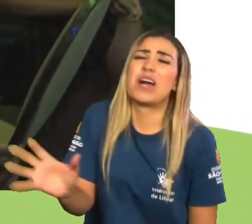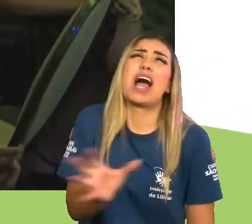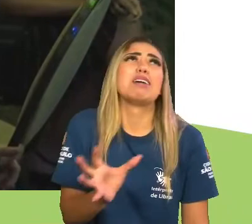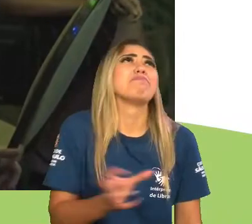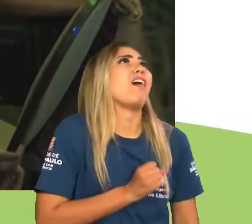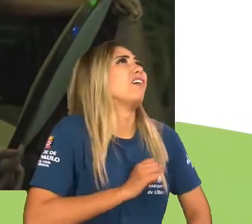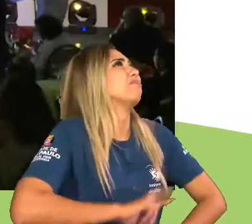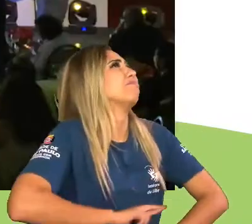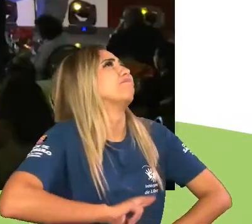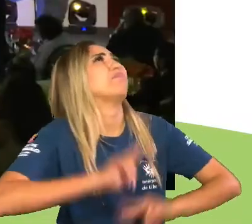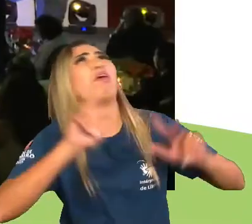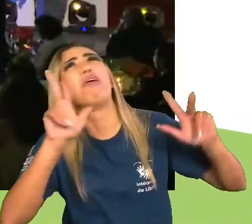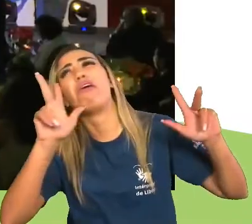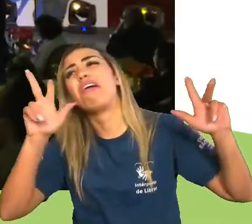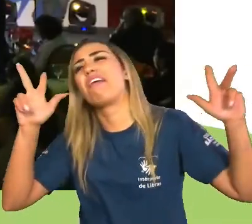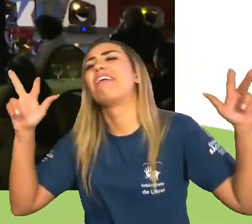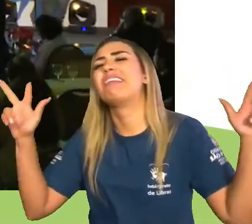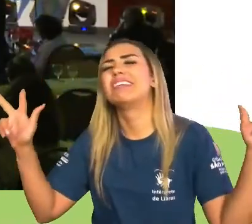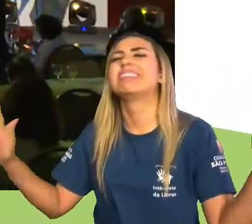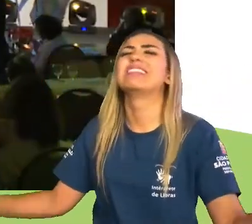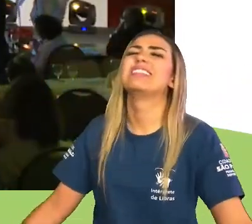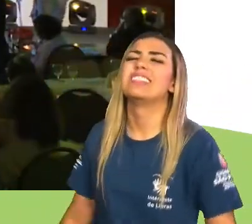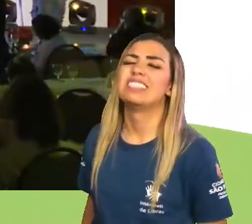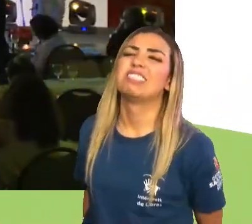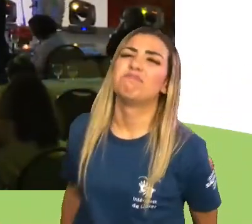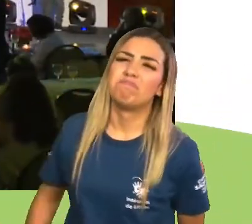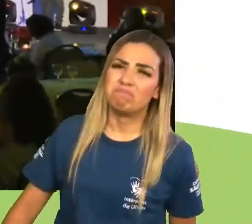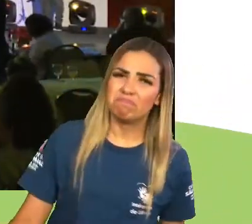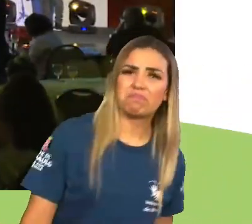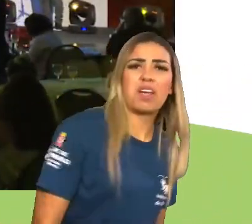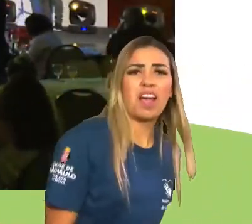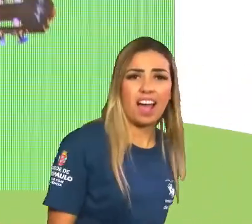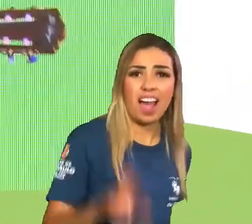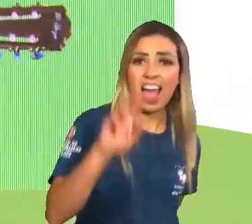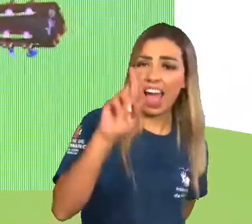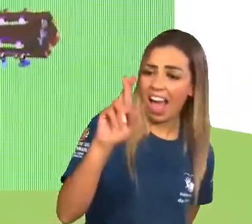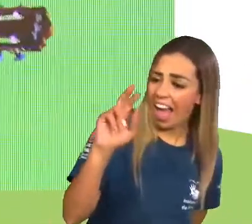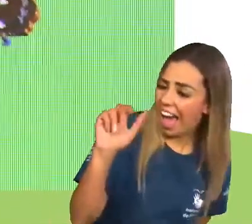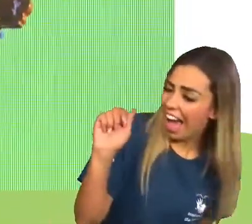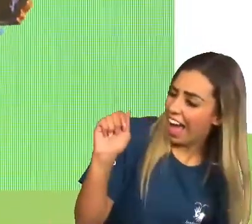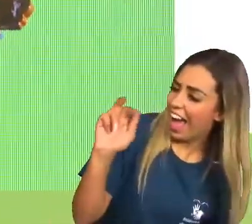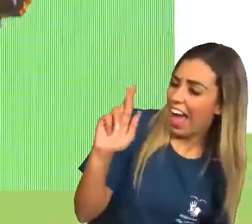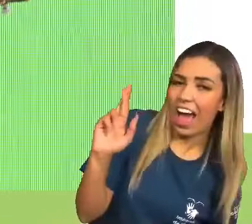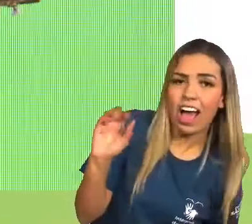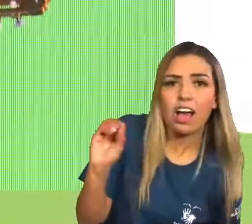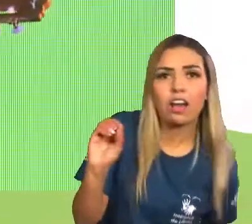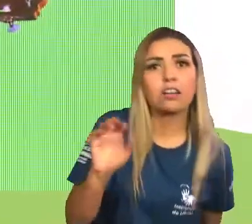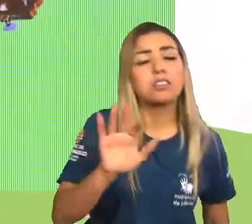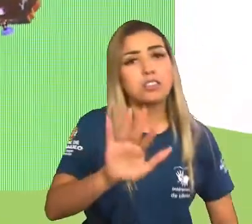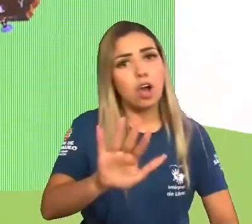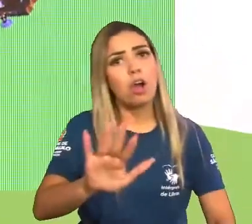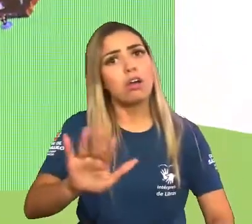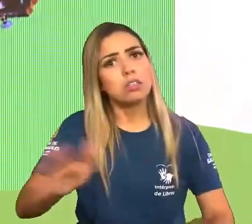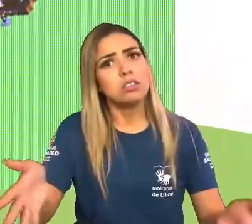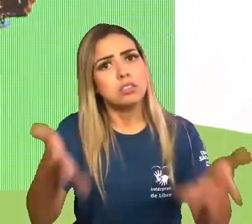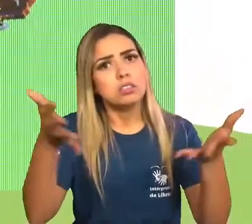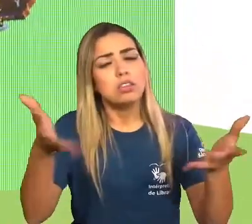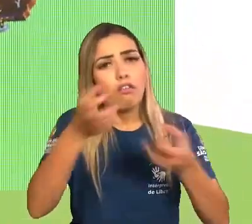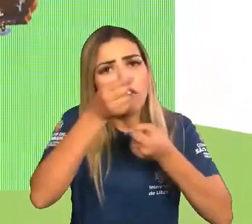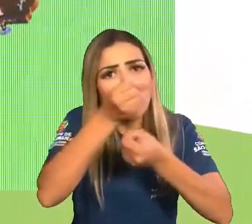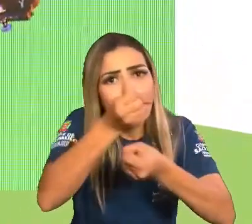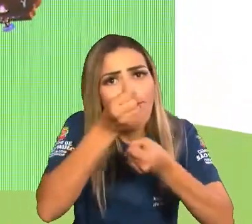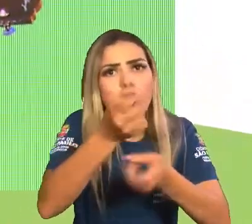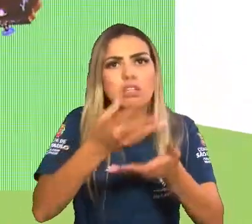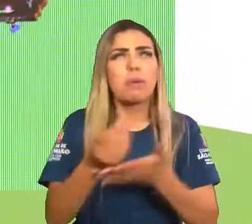amor raro, raro. É, tem que ser, olha, tem que ser forte. Tem que ser forte,